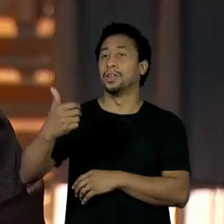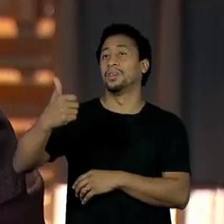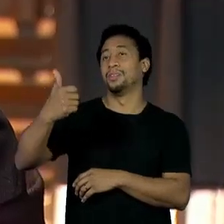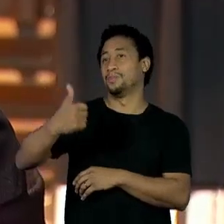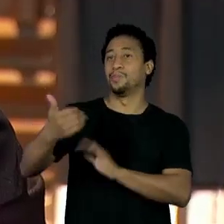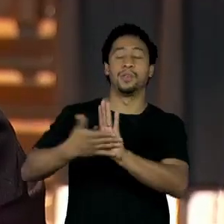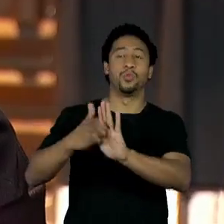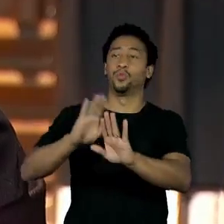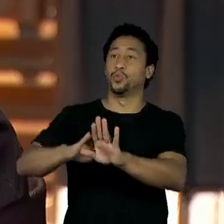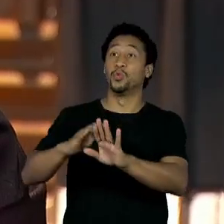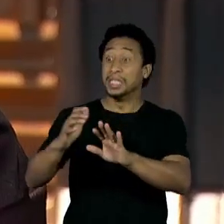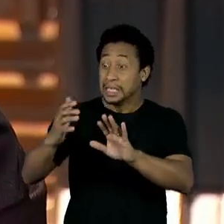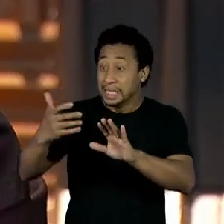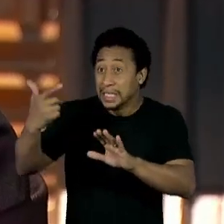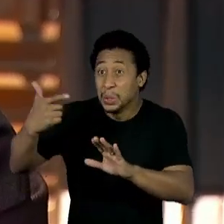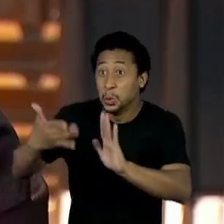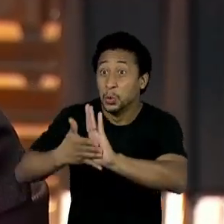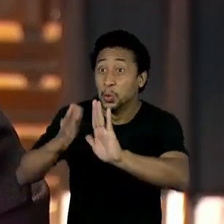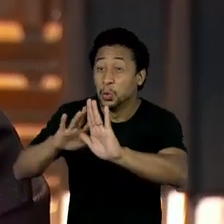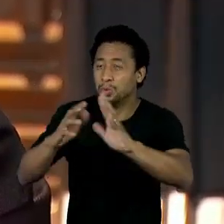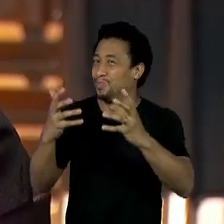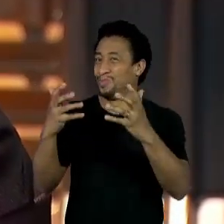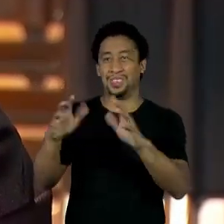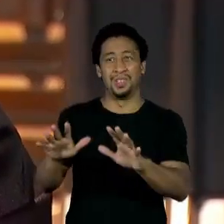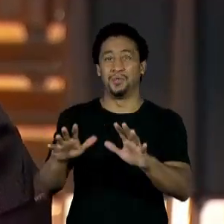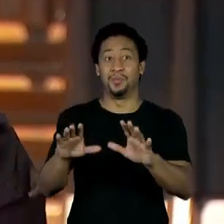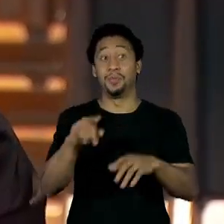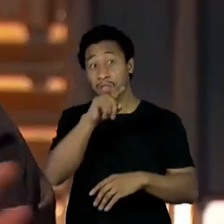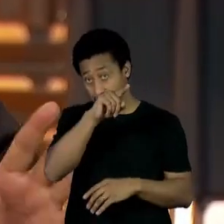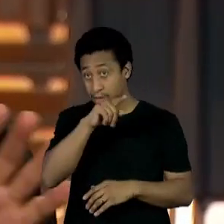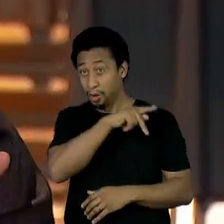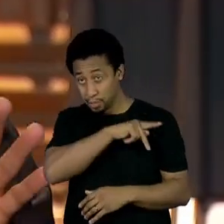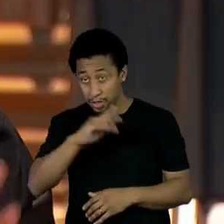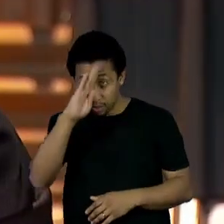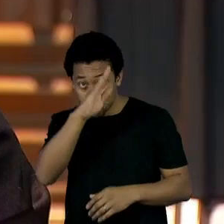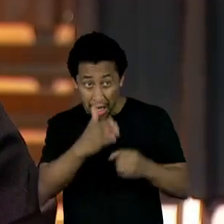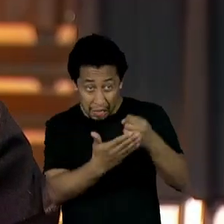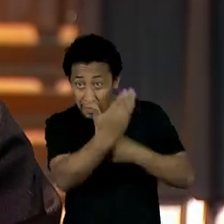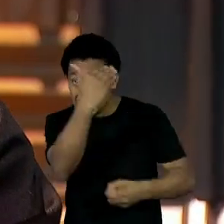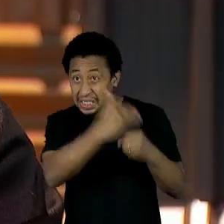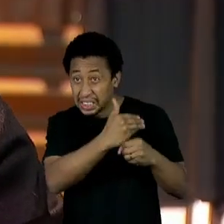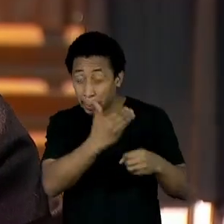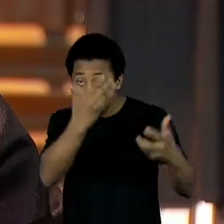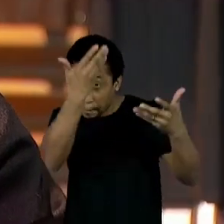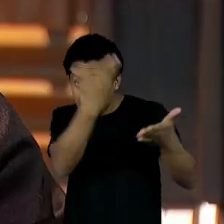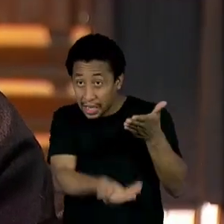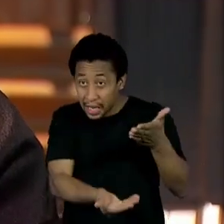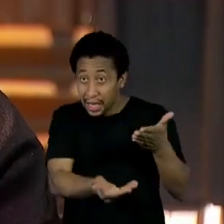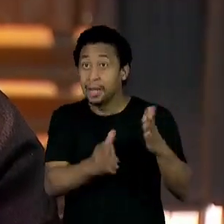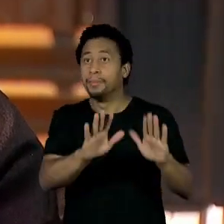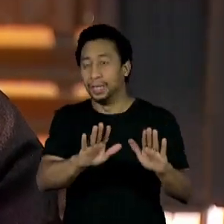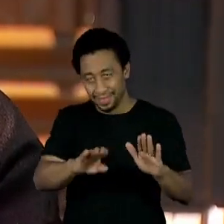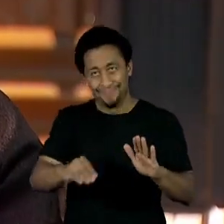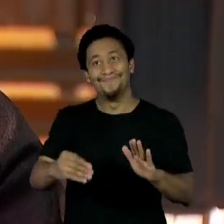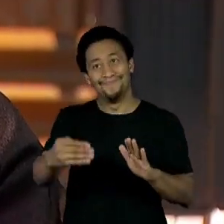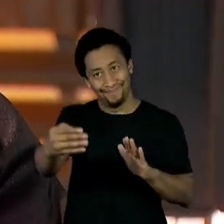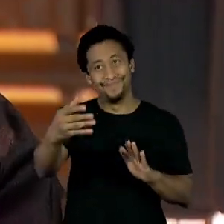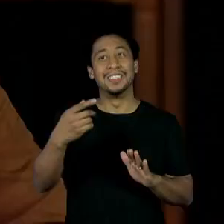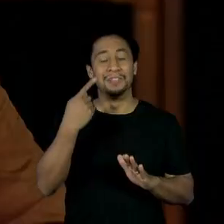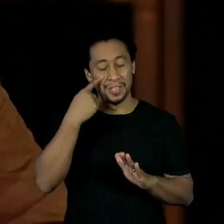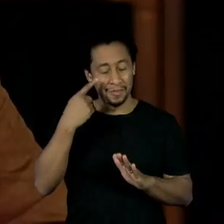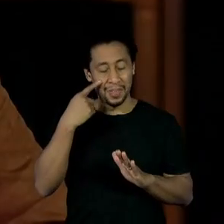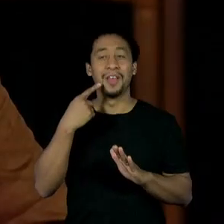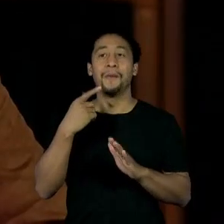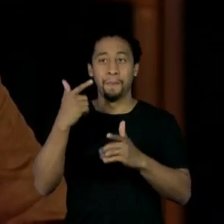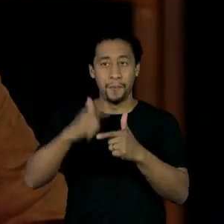porque por mais que se governo fascista APK no segundo turno vai abrir ainda mais essa chaga essa diferença que que não tá sendo